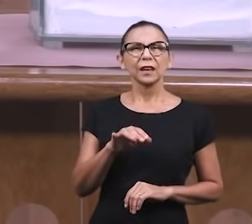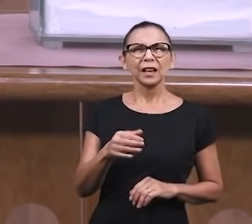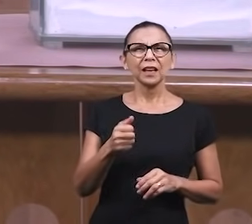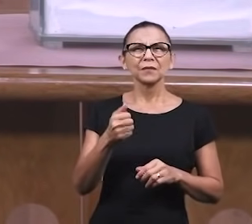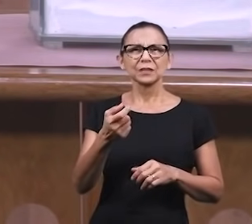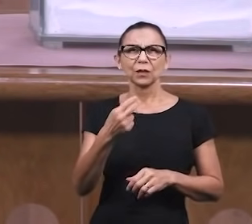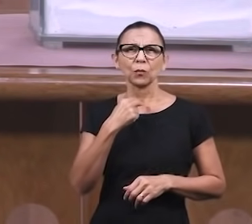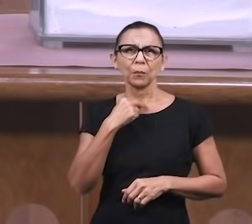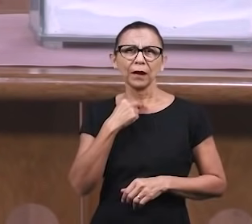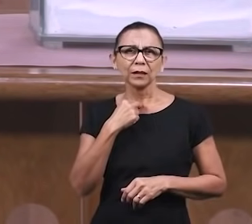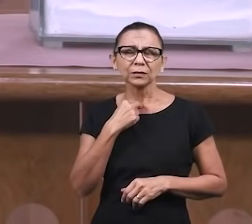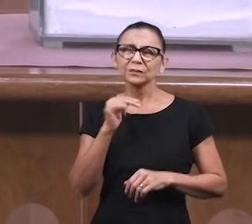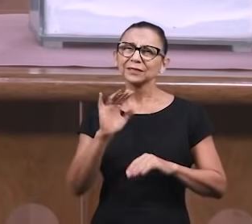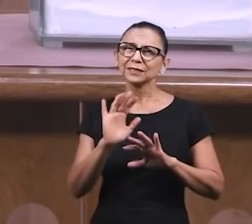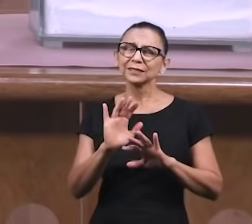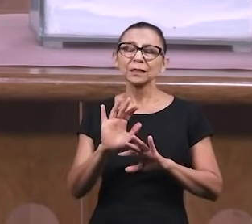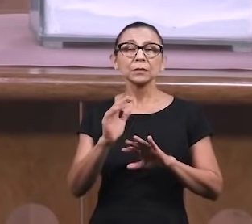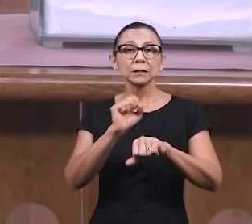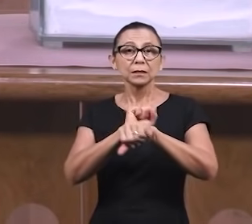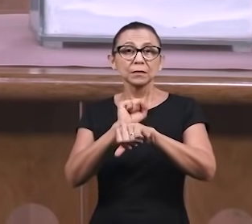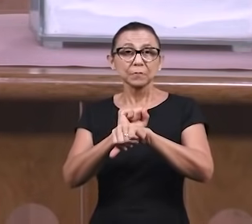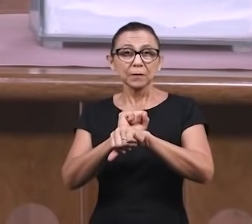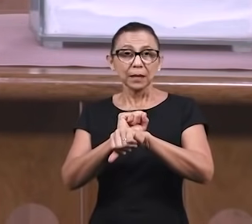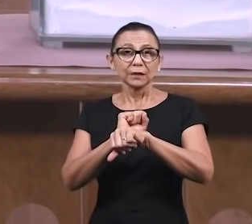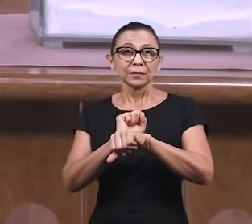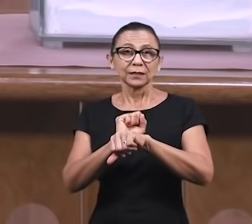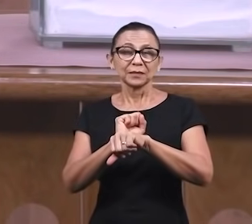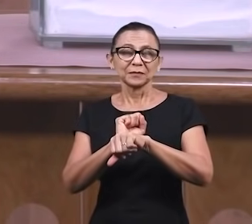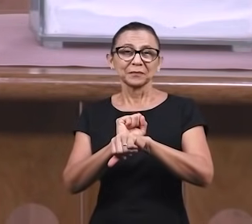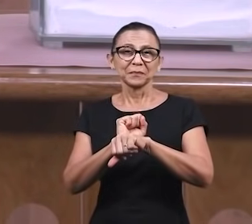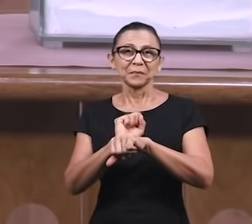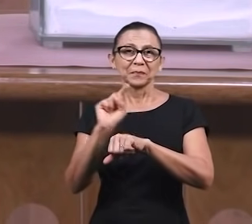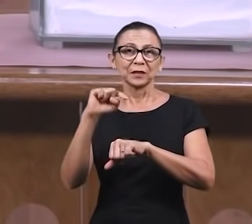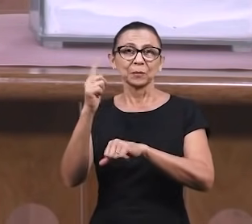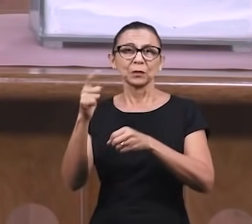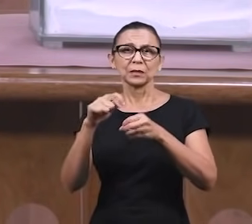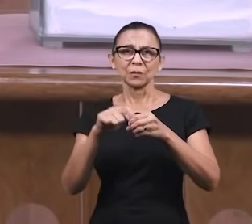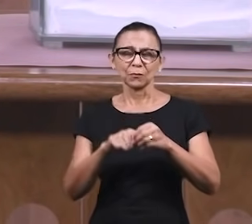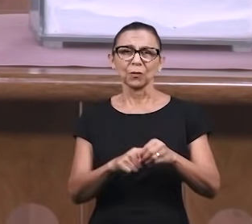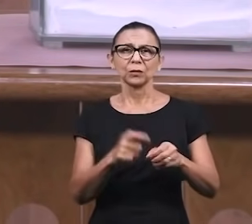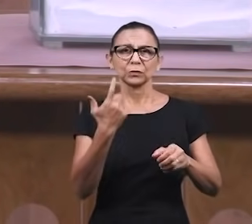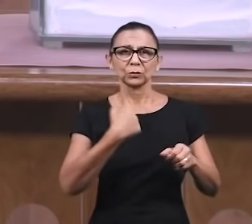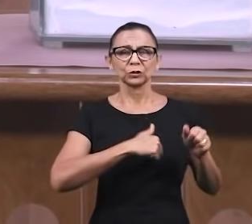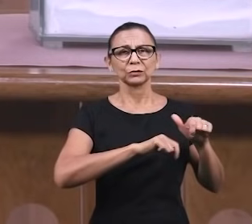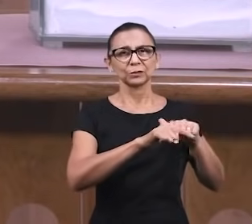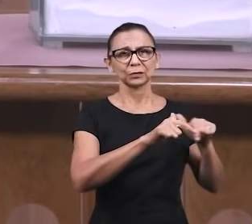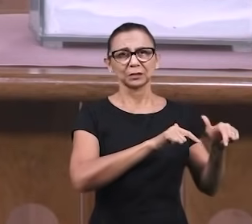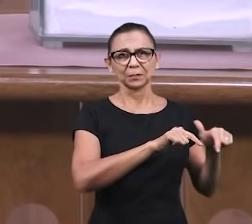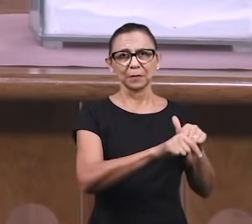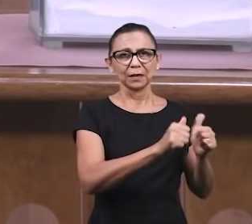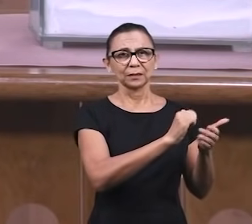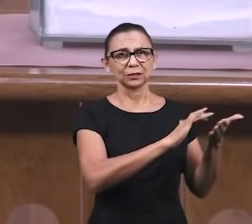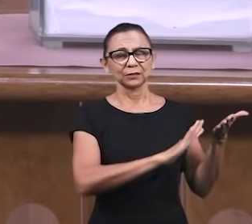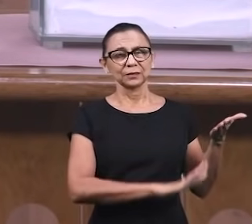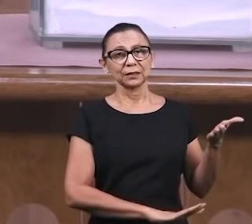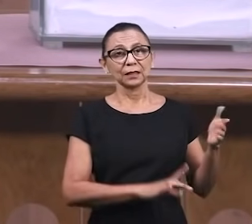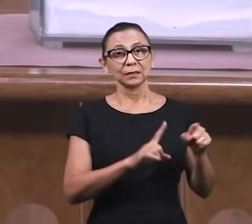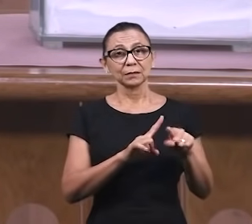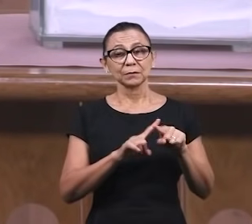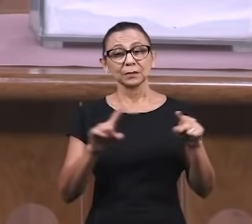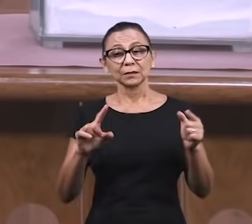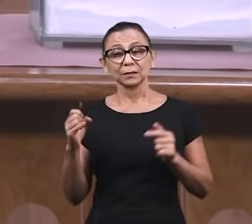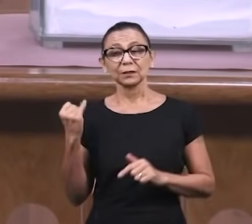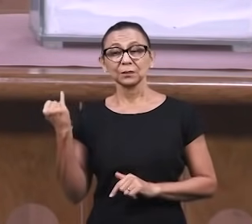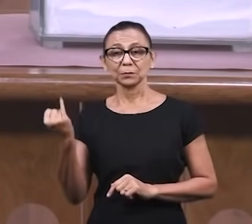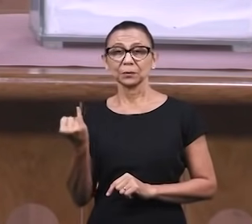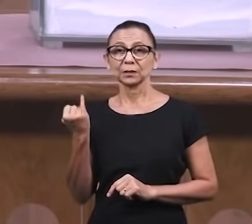fazendo, para dedicar esse momento ao Senhor. E você vai ter esta experiência, eu posso garantir, de ouvir aquilo que Deus